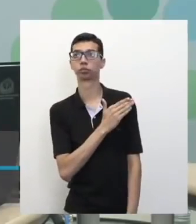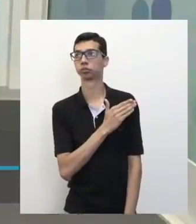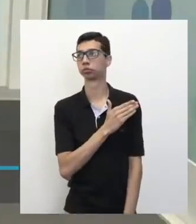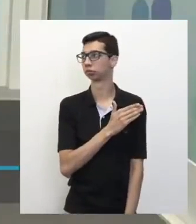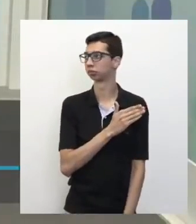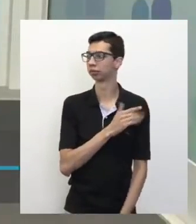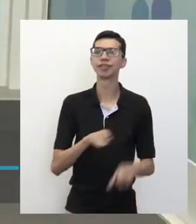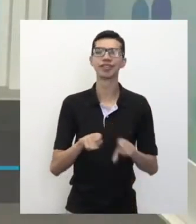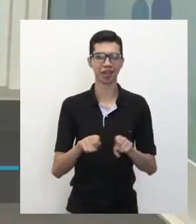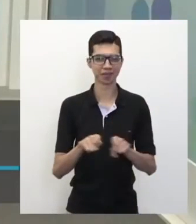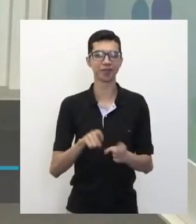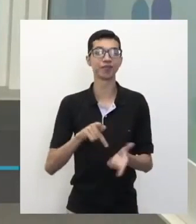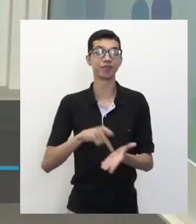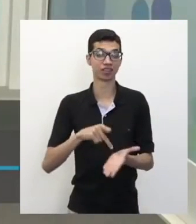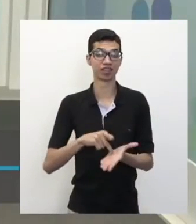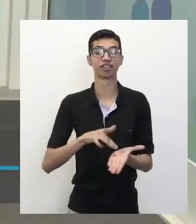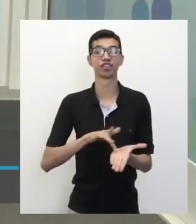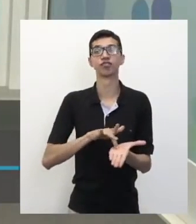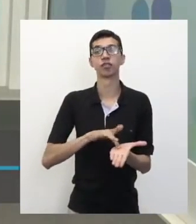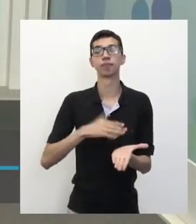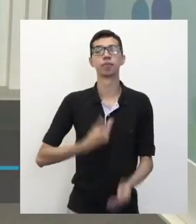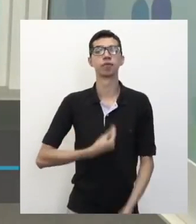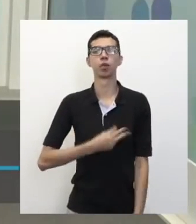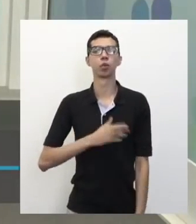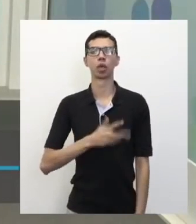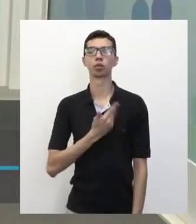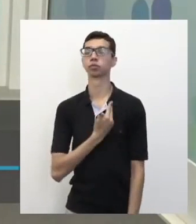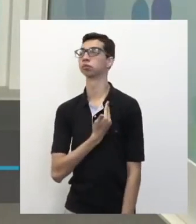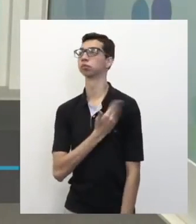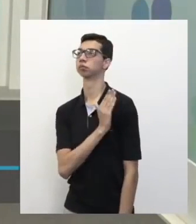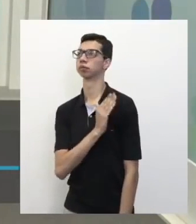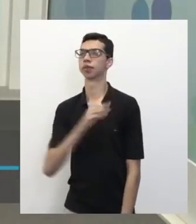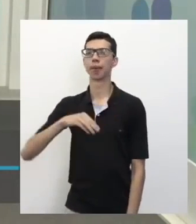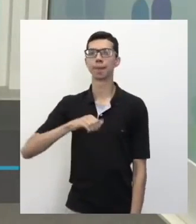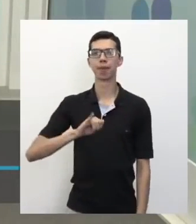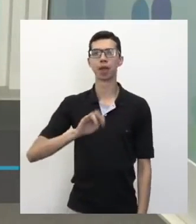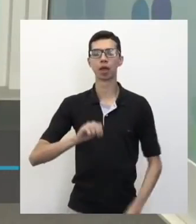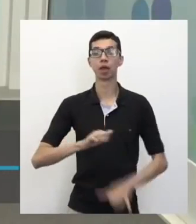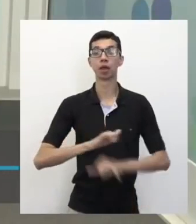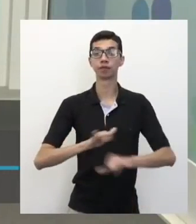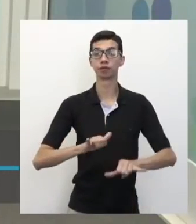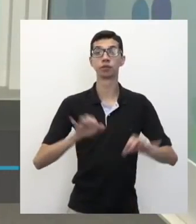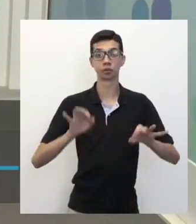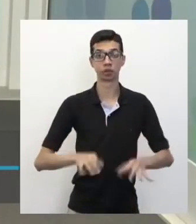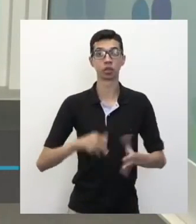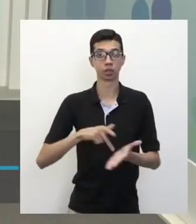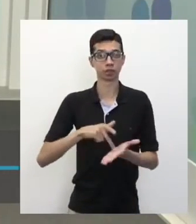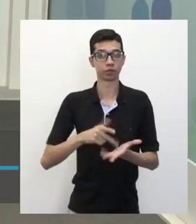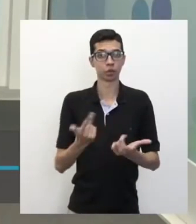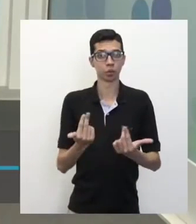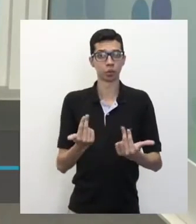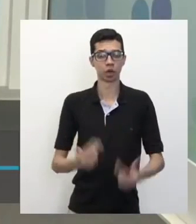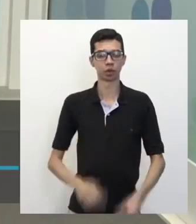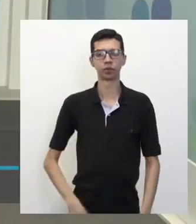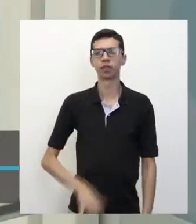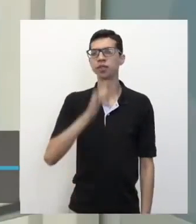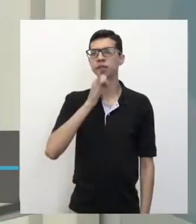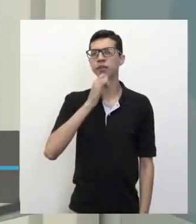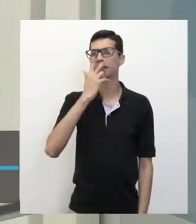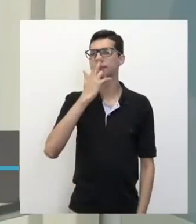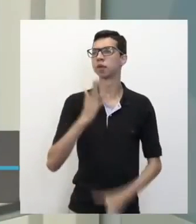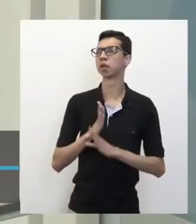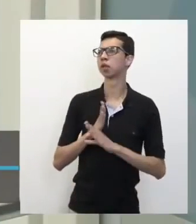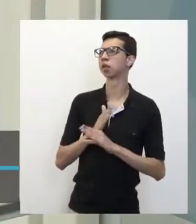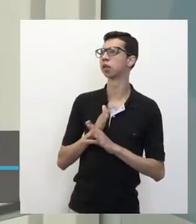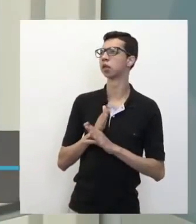Sim, finge que não é com ela. Muito bem. A Maiara colocou, finge que não é com ela. É isso aí. Se fingiu de desentendida, se fez de